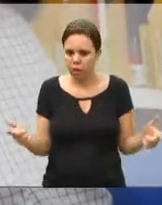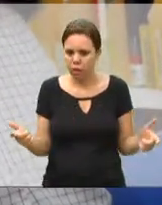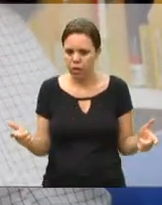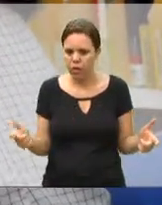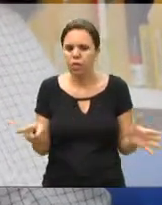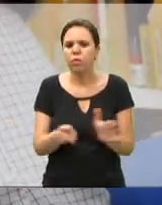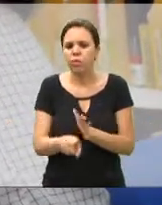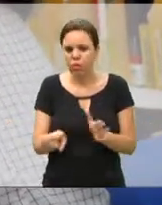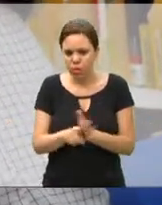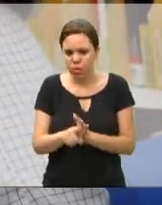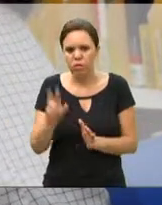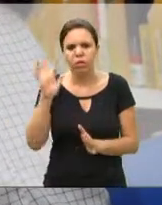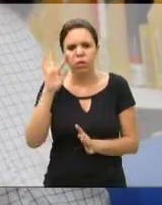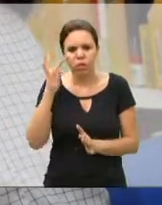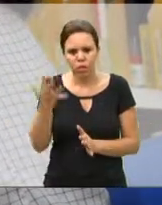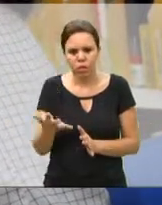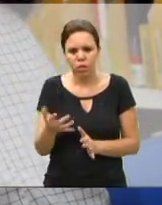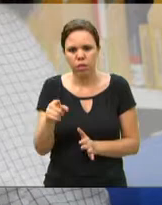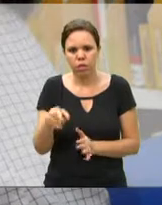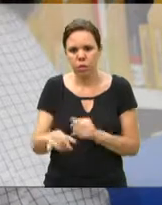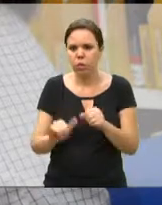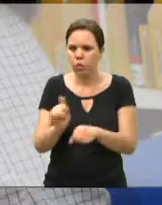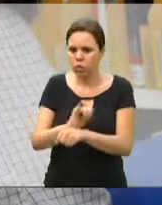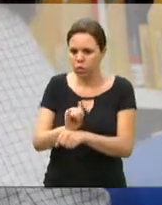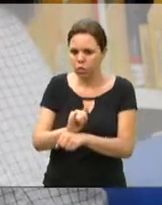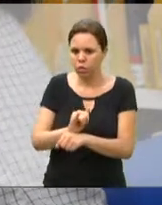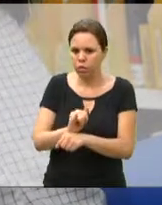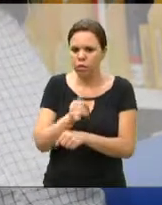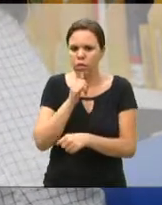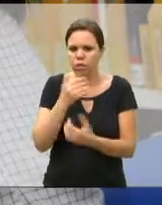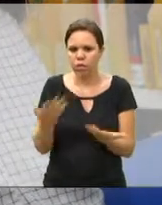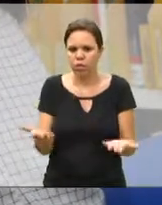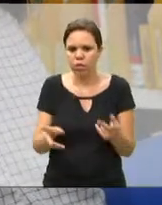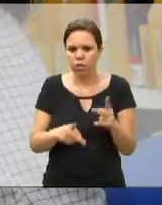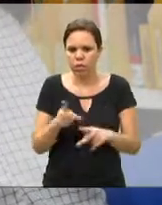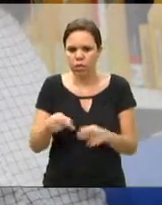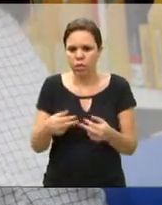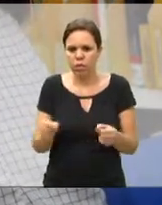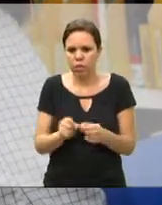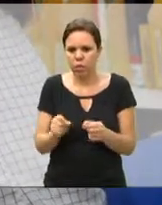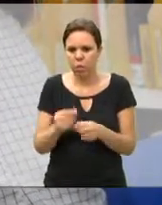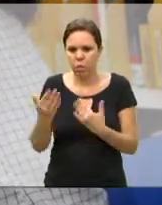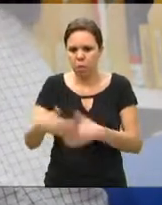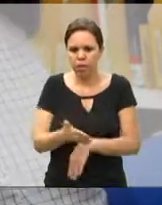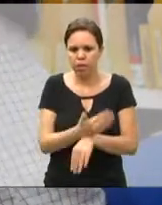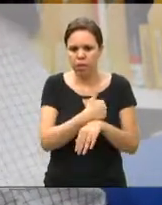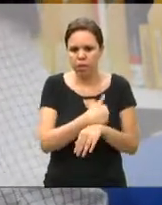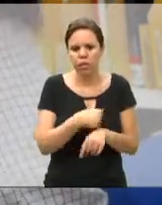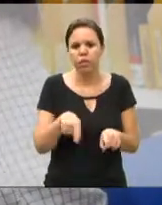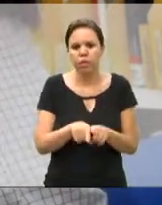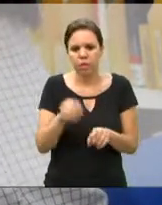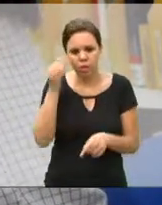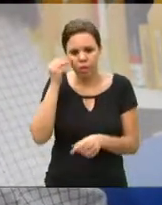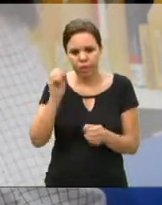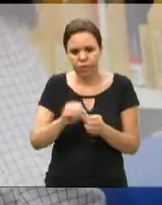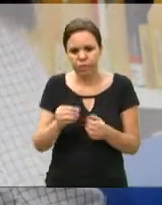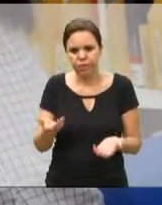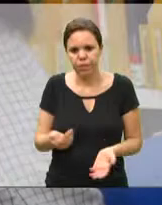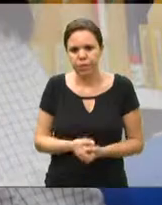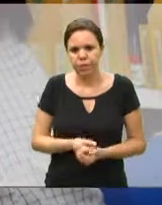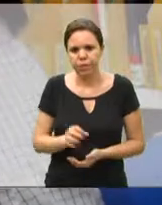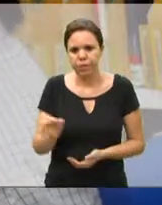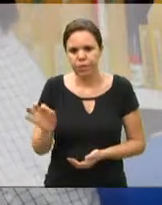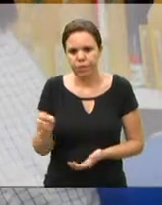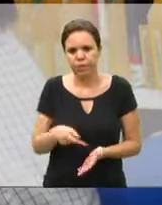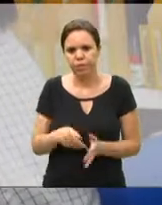das questões estão resolvidas, né, no YouTube, por exemplo. Até questões de provas anteriores, ele pode tentar fazer? Com certeza,